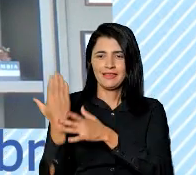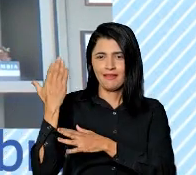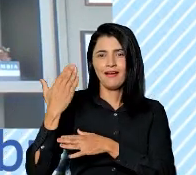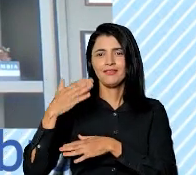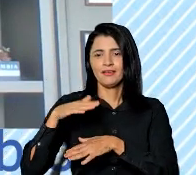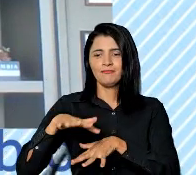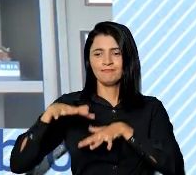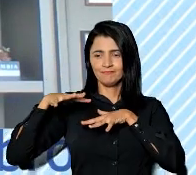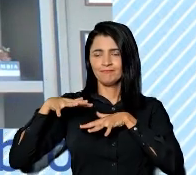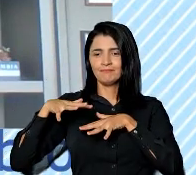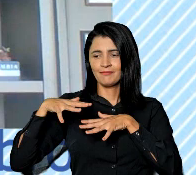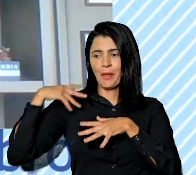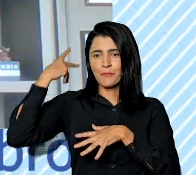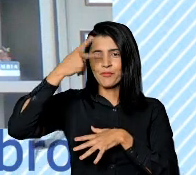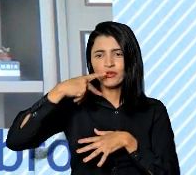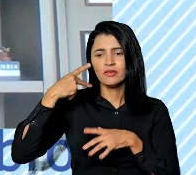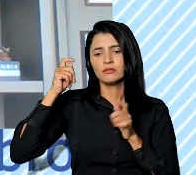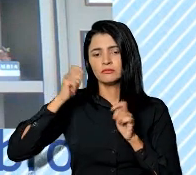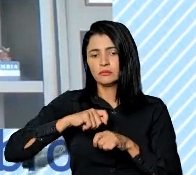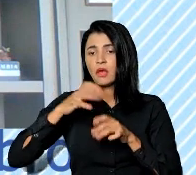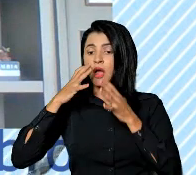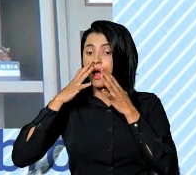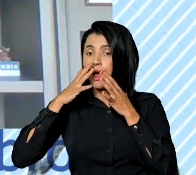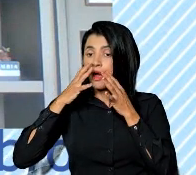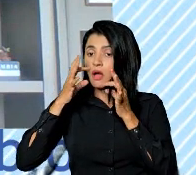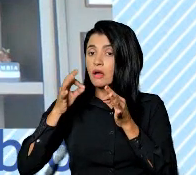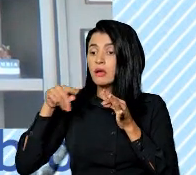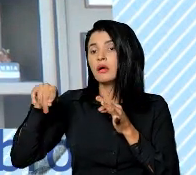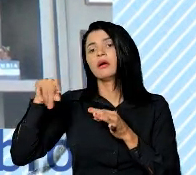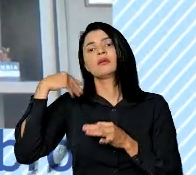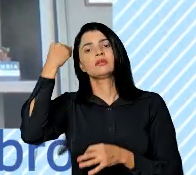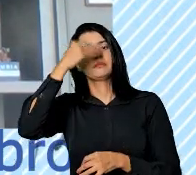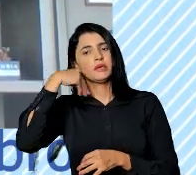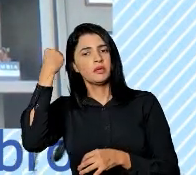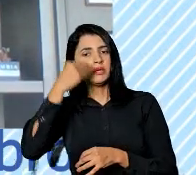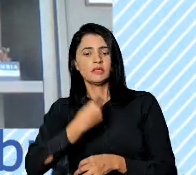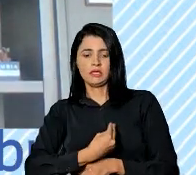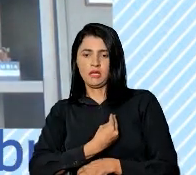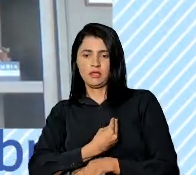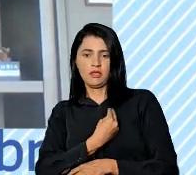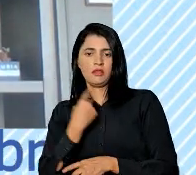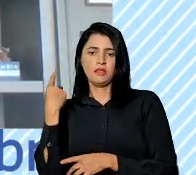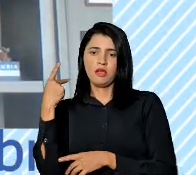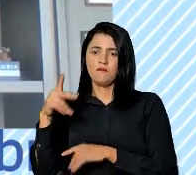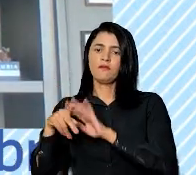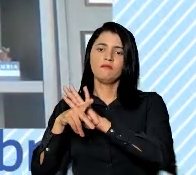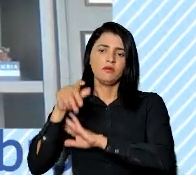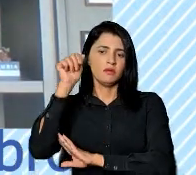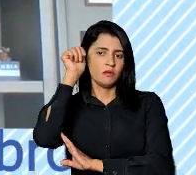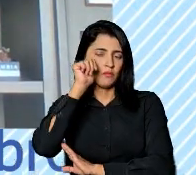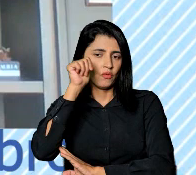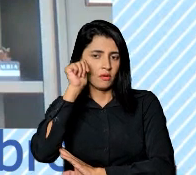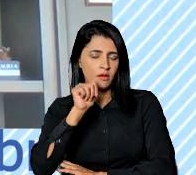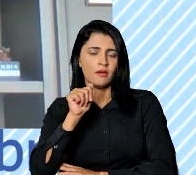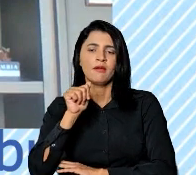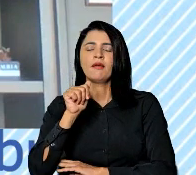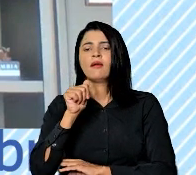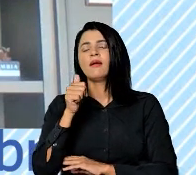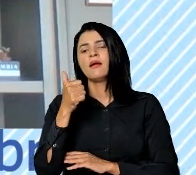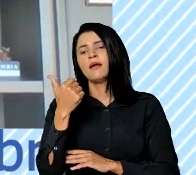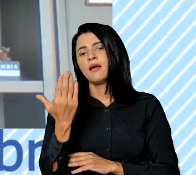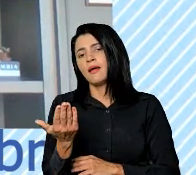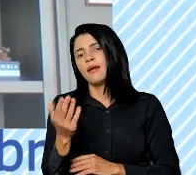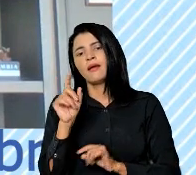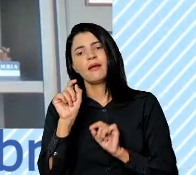parlamentos levem em consideração as experiências que atravessam a vida concreta das mulheres, menos que